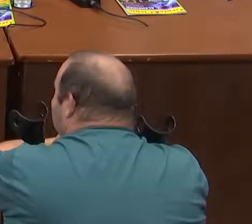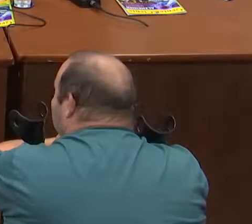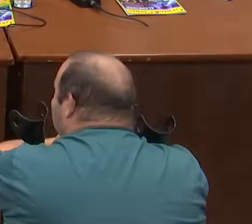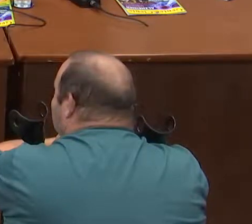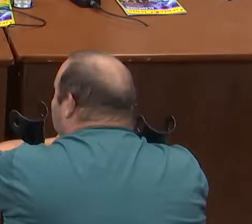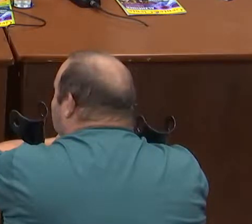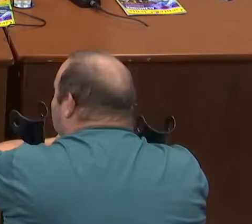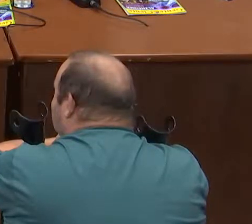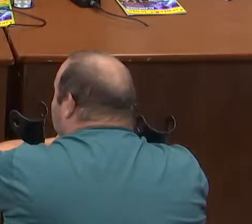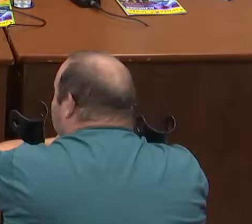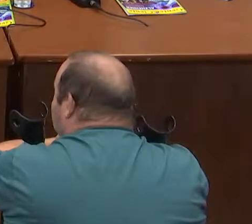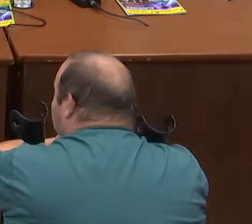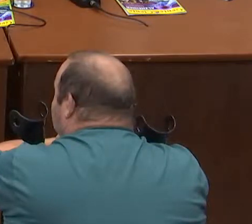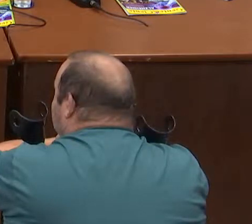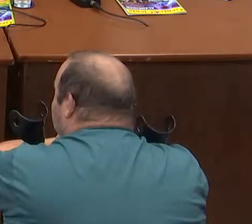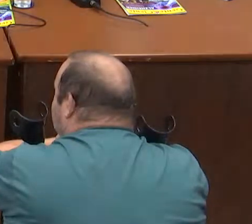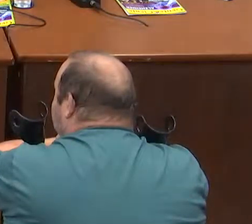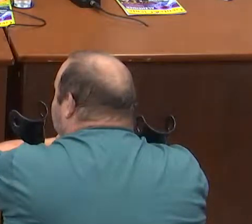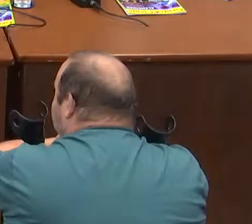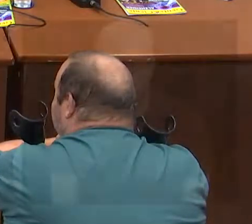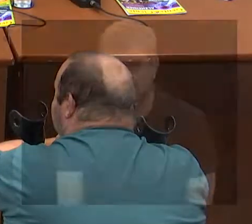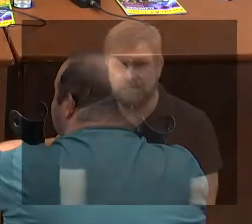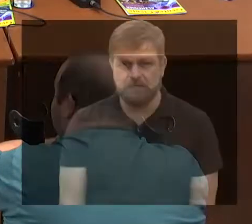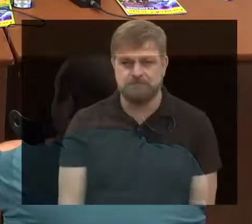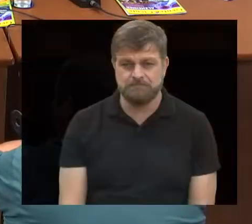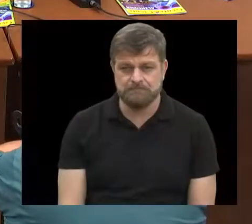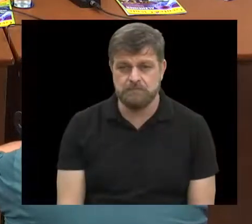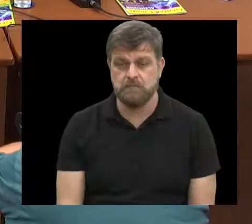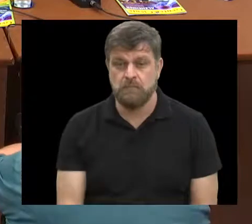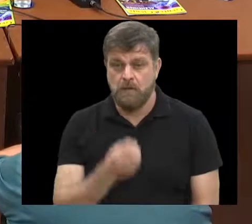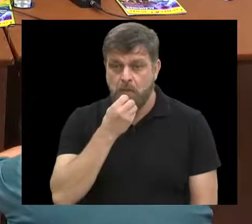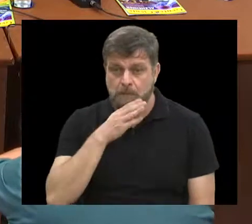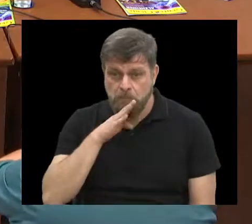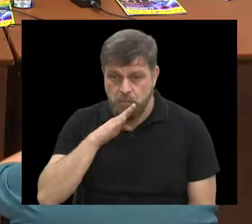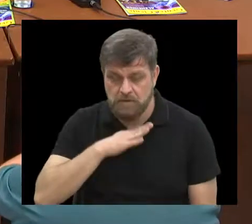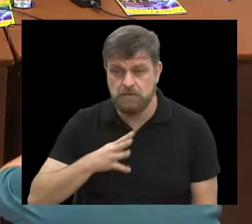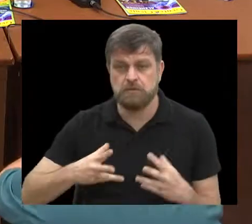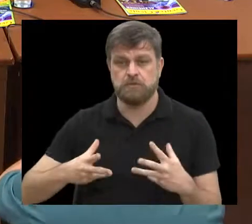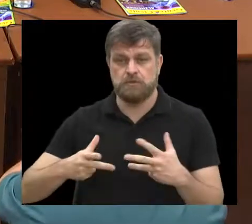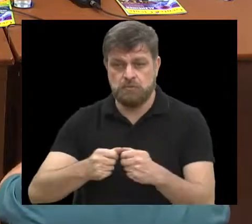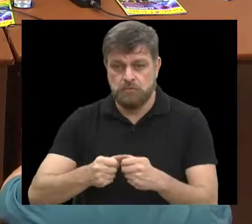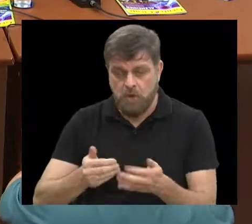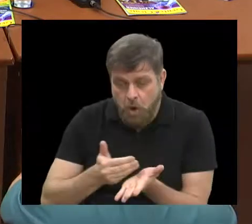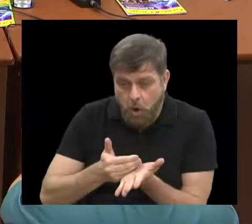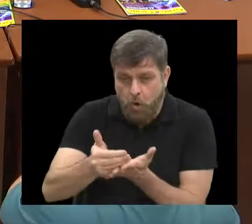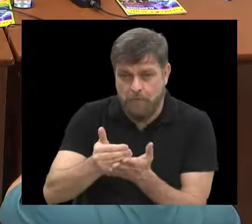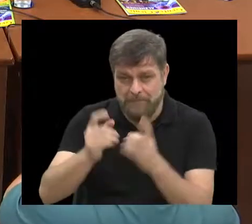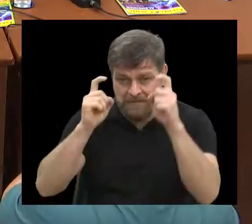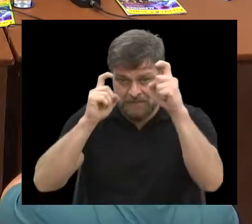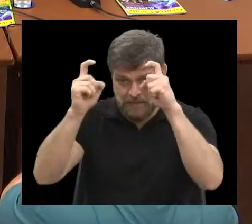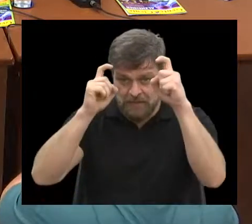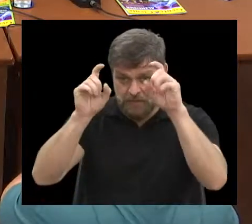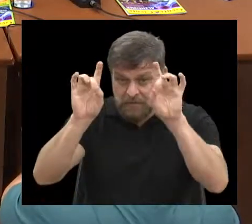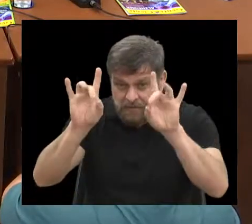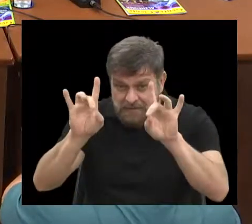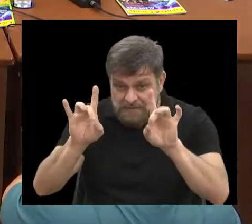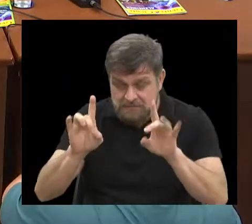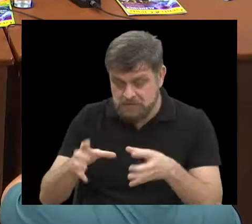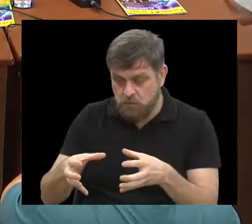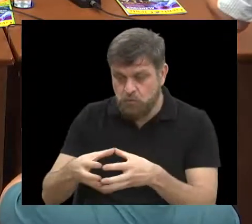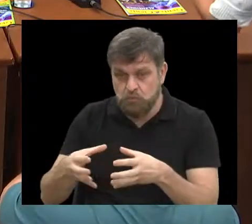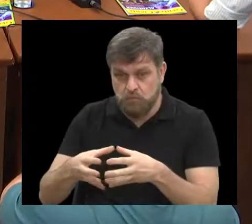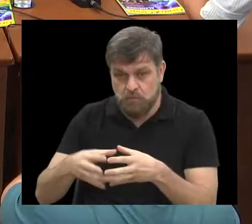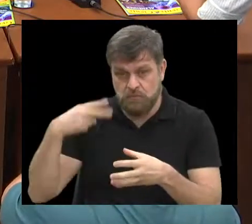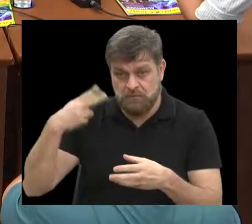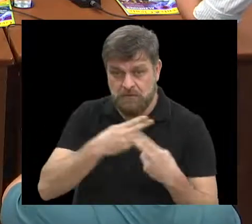Boa tarde a todos. Declaro aberto a nossa reunião extraordinária aqui da Comissão das